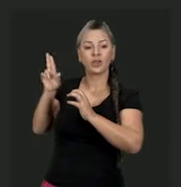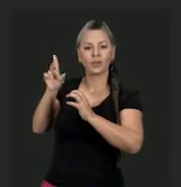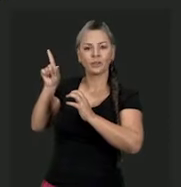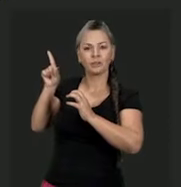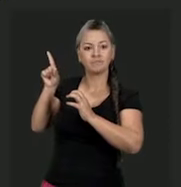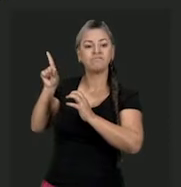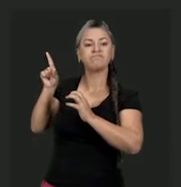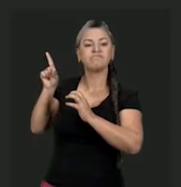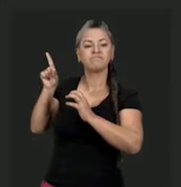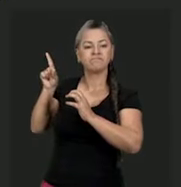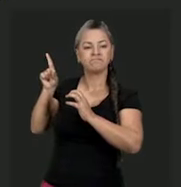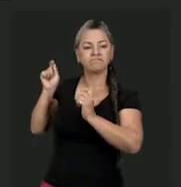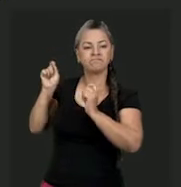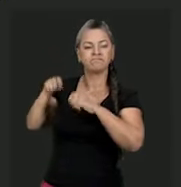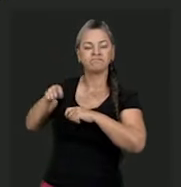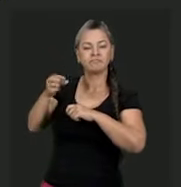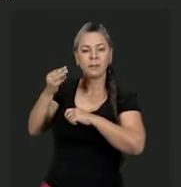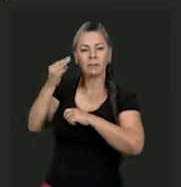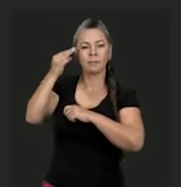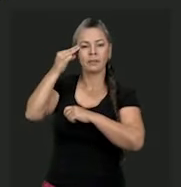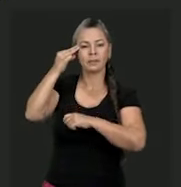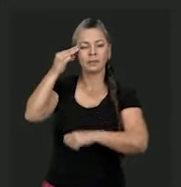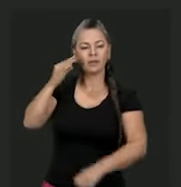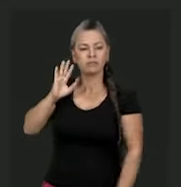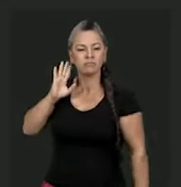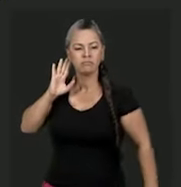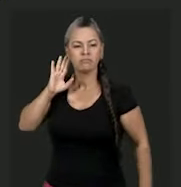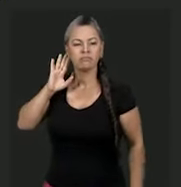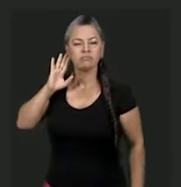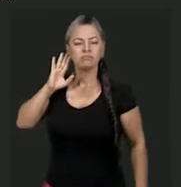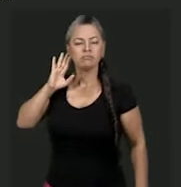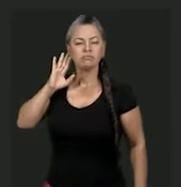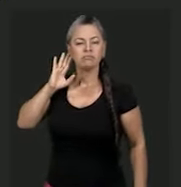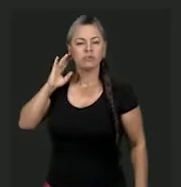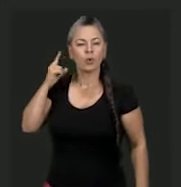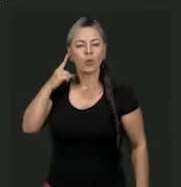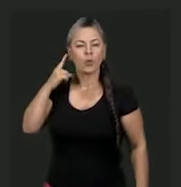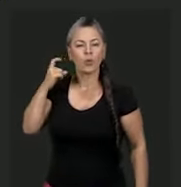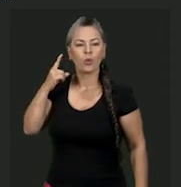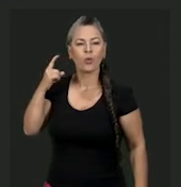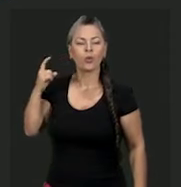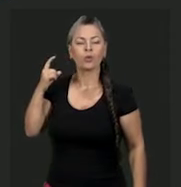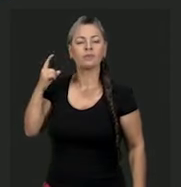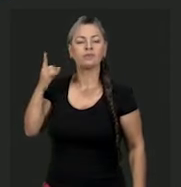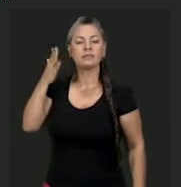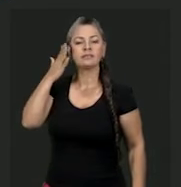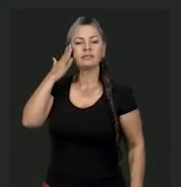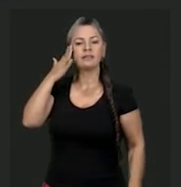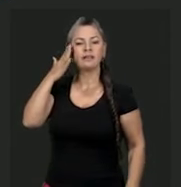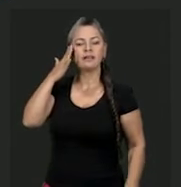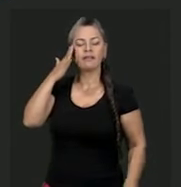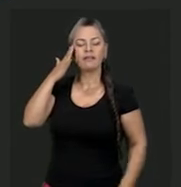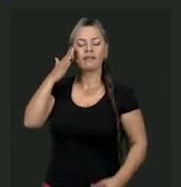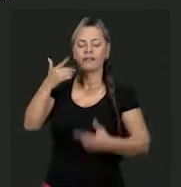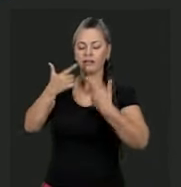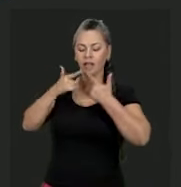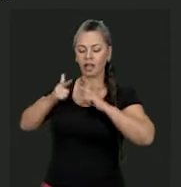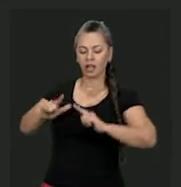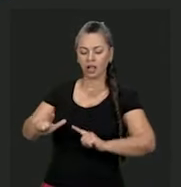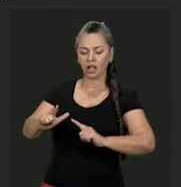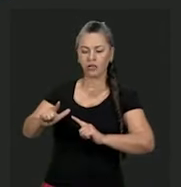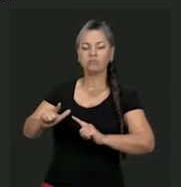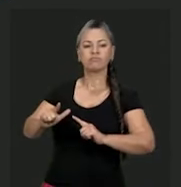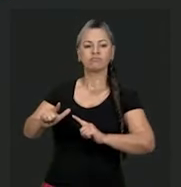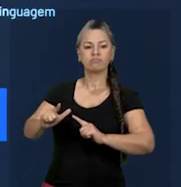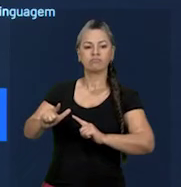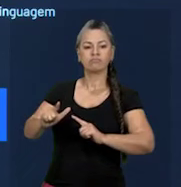memória, audição dos sons e entender a nossa linguagem. O lobo occipital, que é